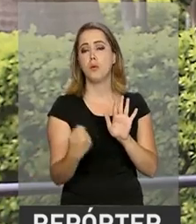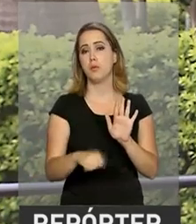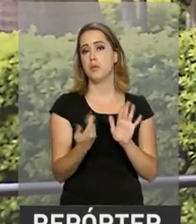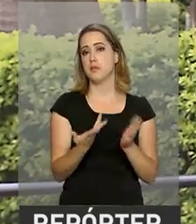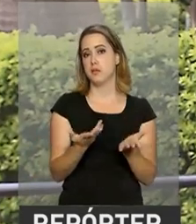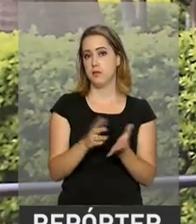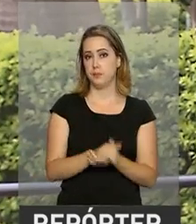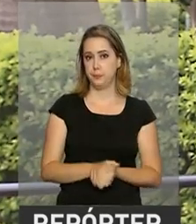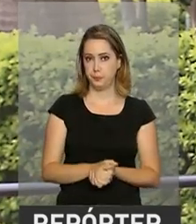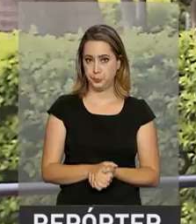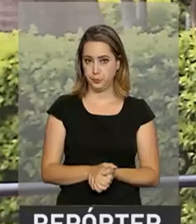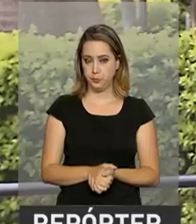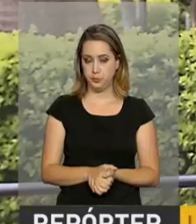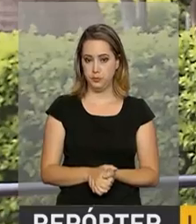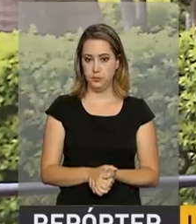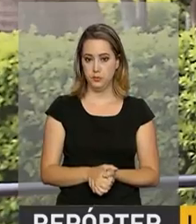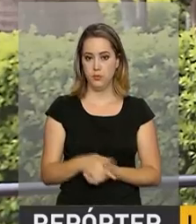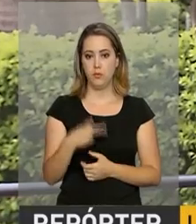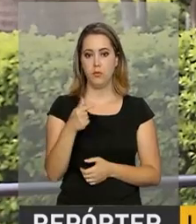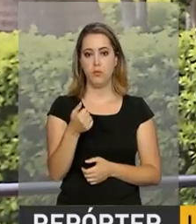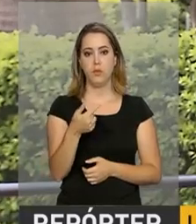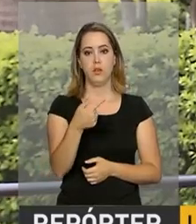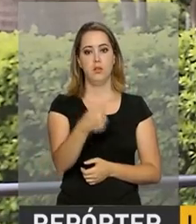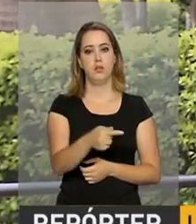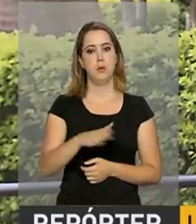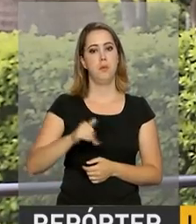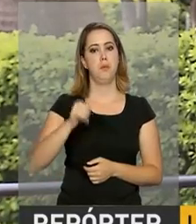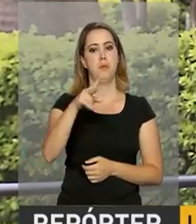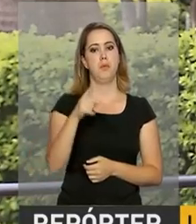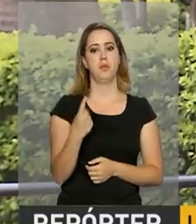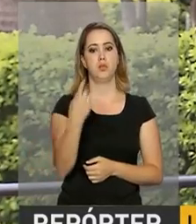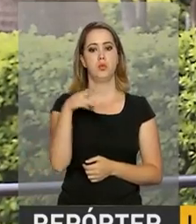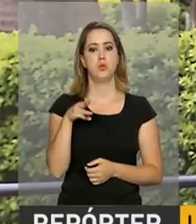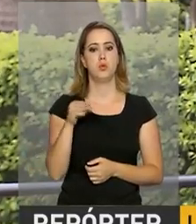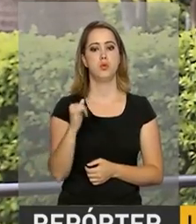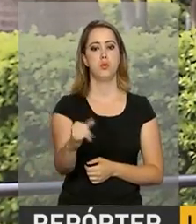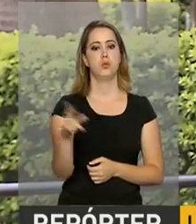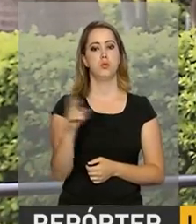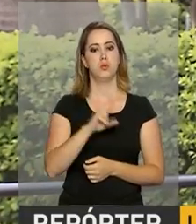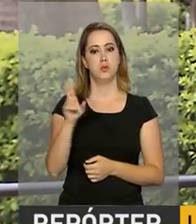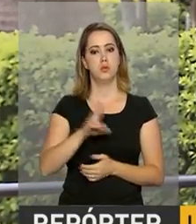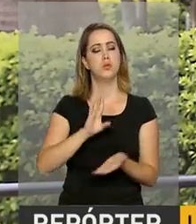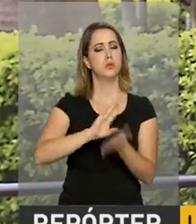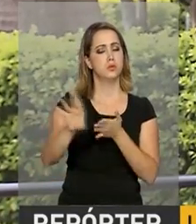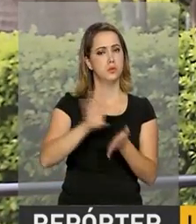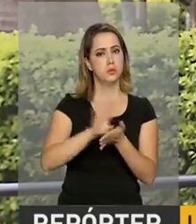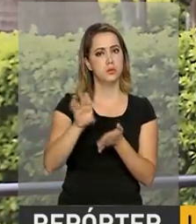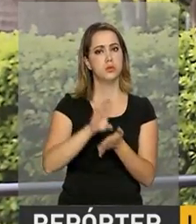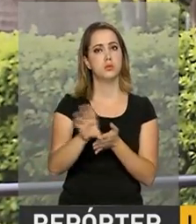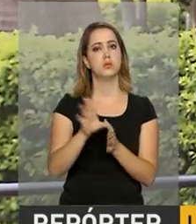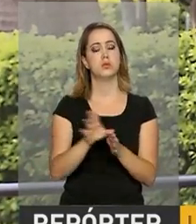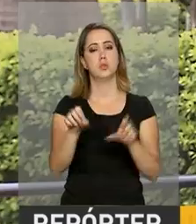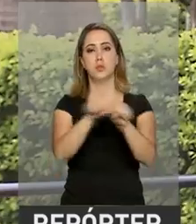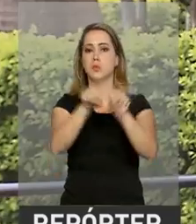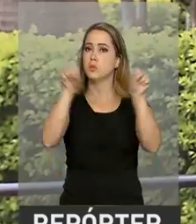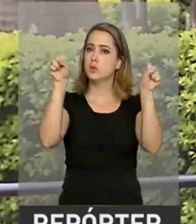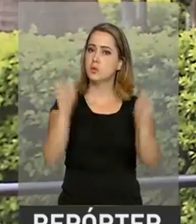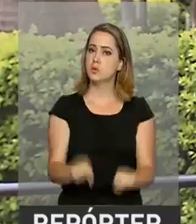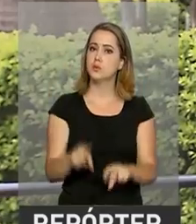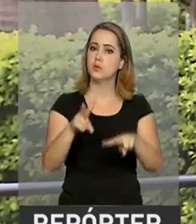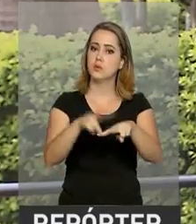2017 mais R bilhão 800 milhões deais vão ser destinados para o sistema prisional Além disso o